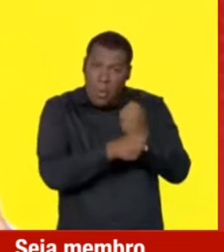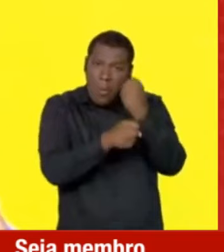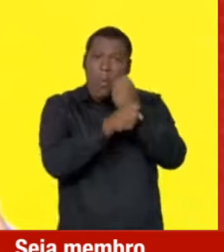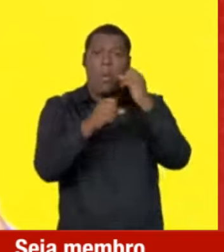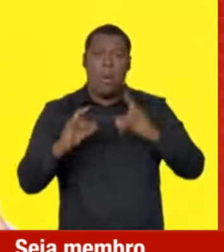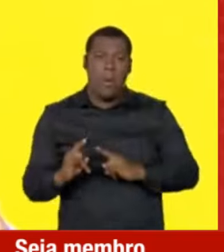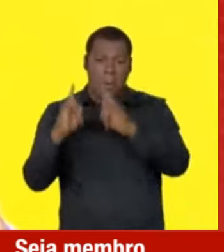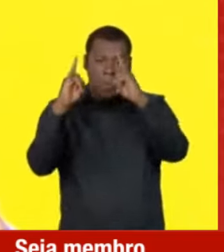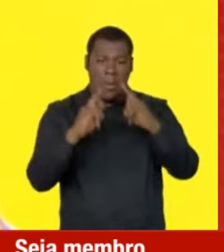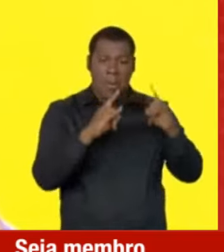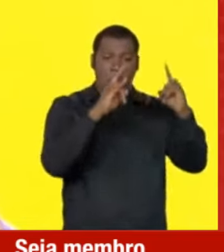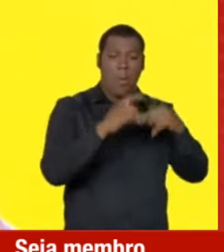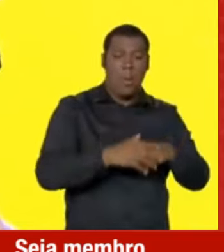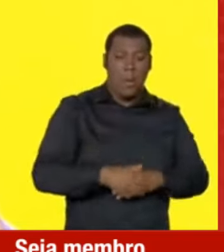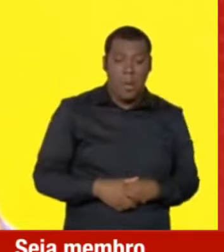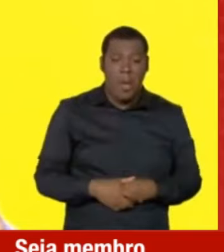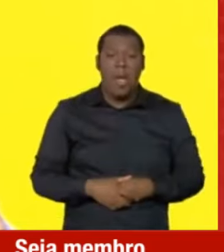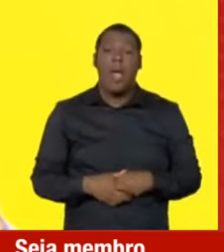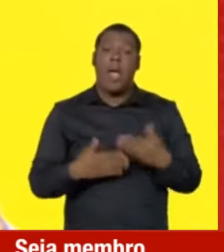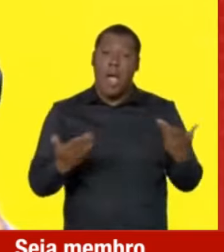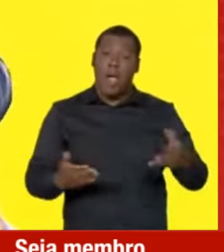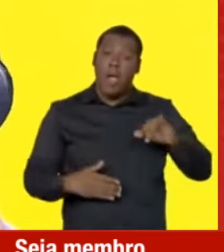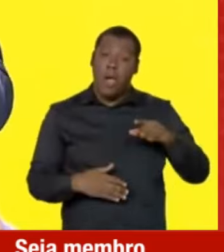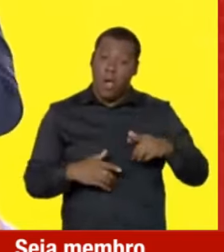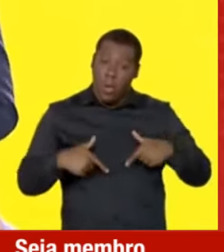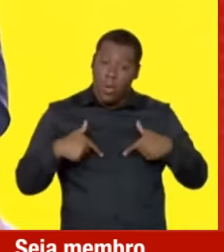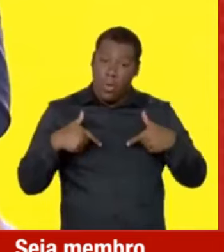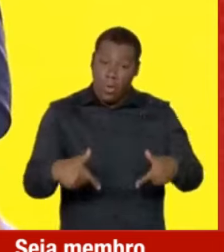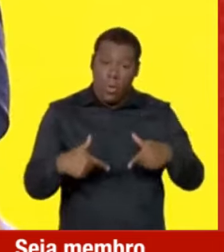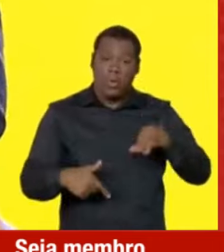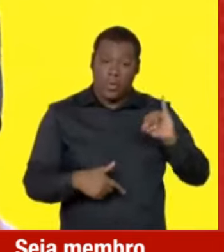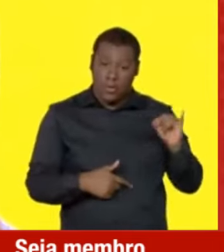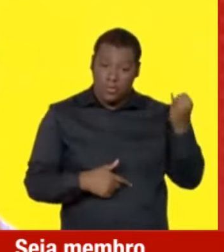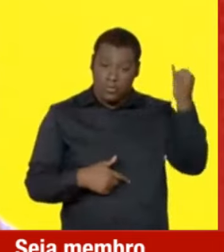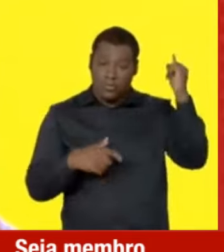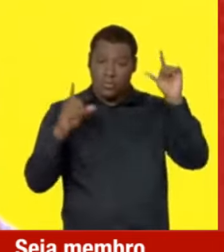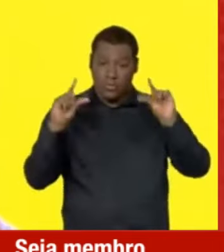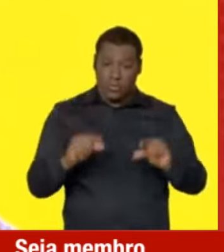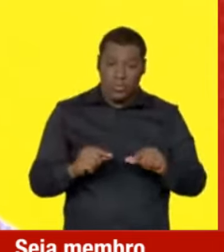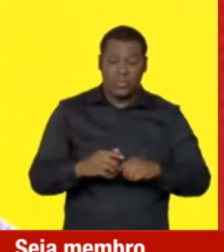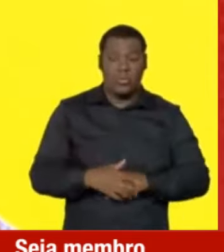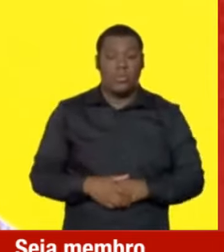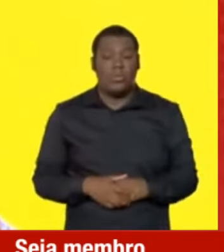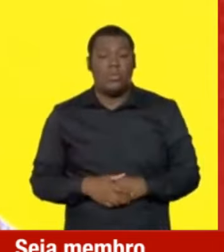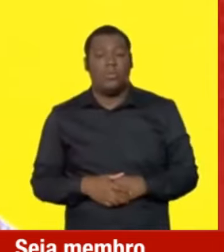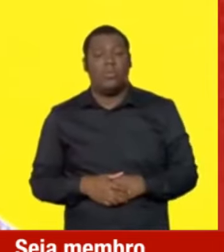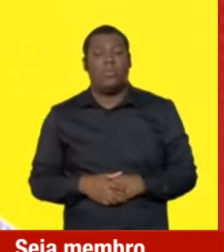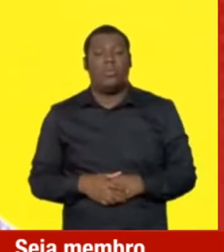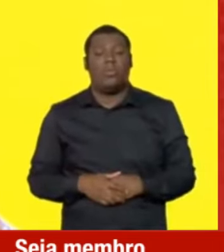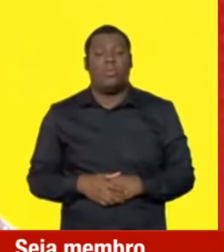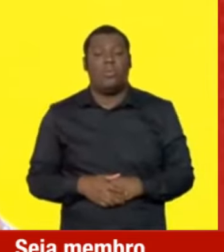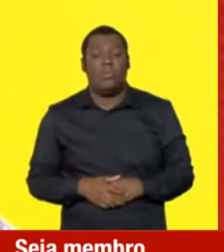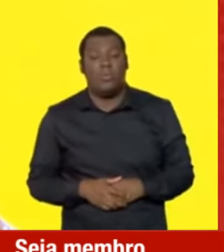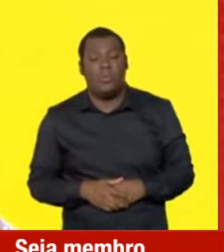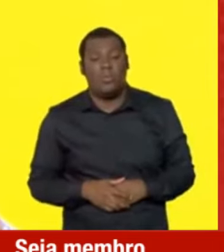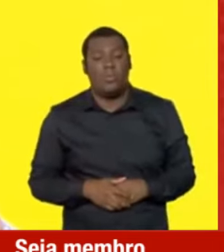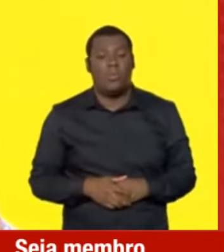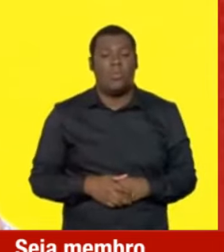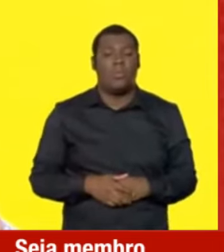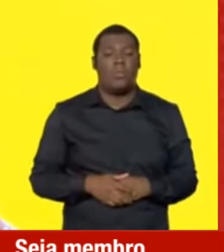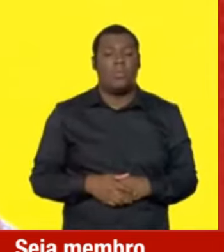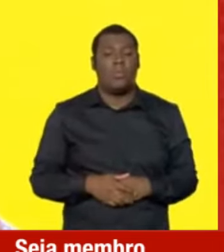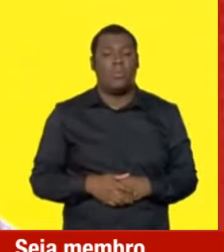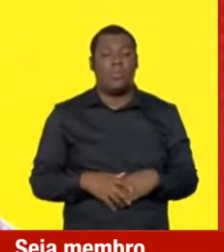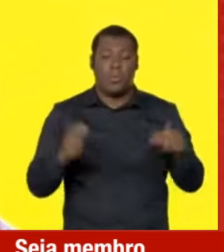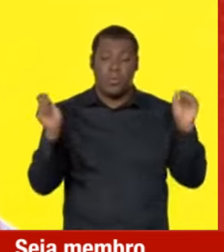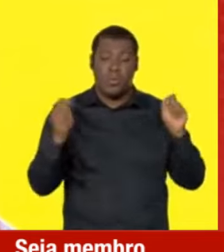possa permitir a redução das taxas básicas de juros, porque uma coisa efetivamente depende da outra, mas nós podemos ter um